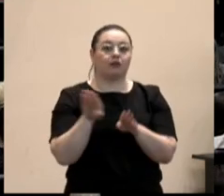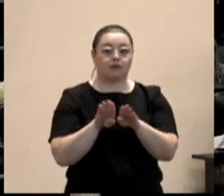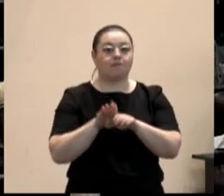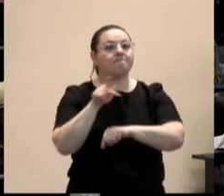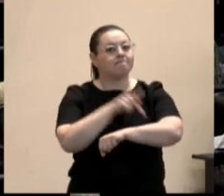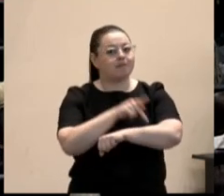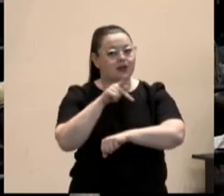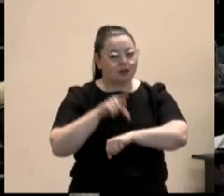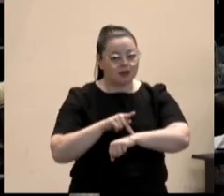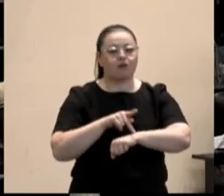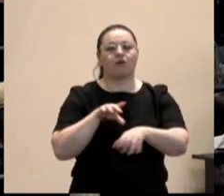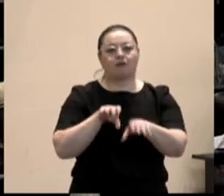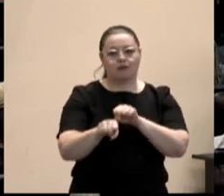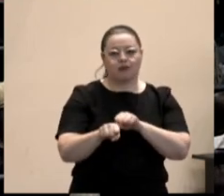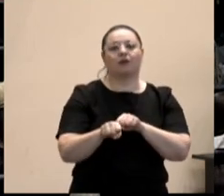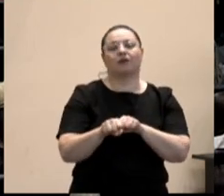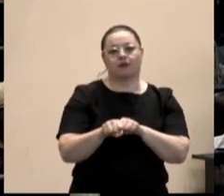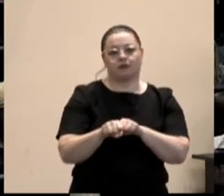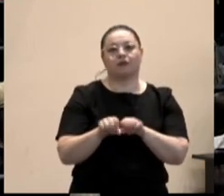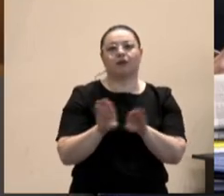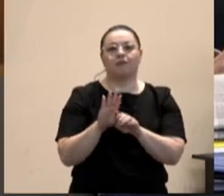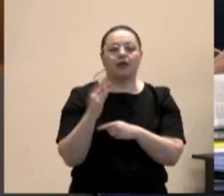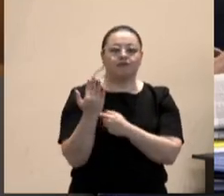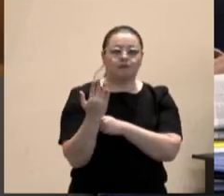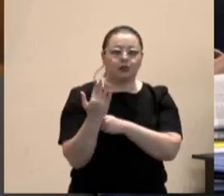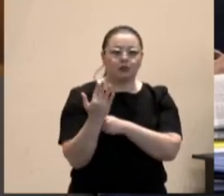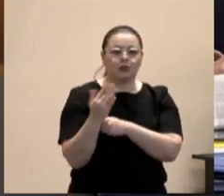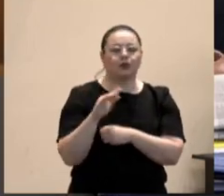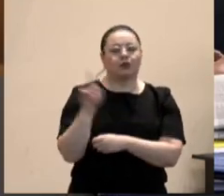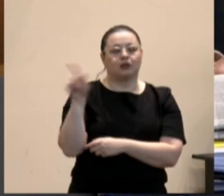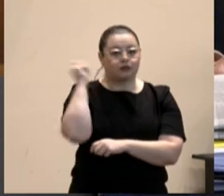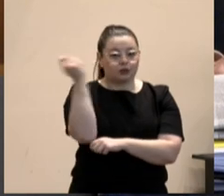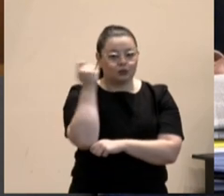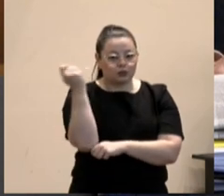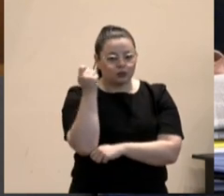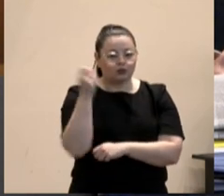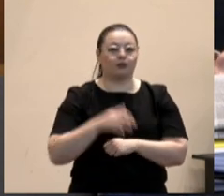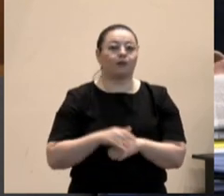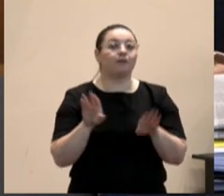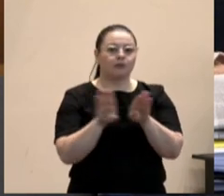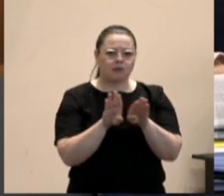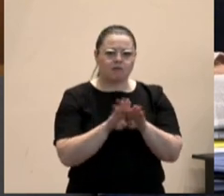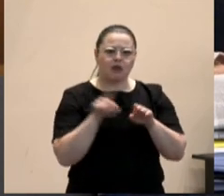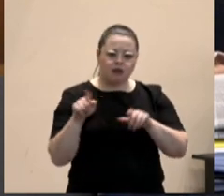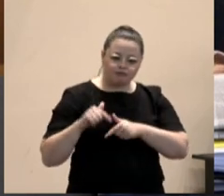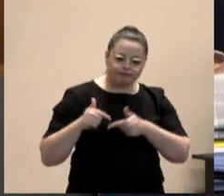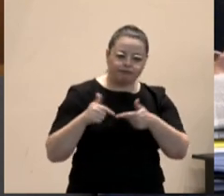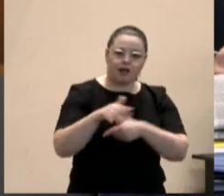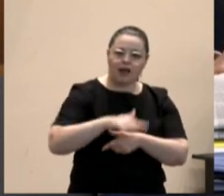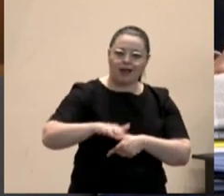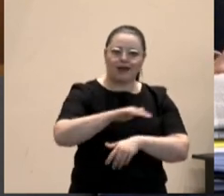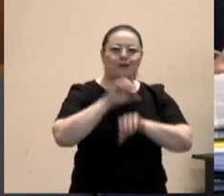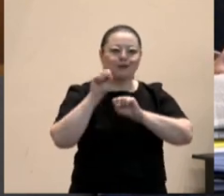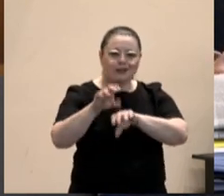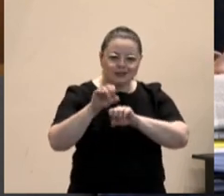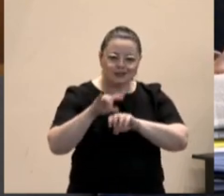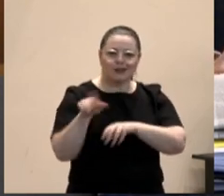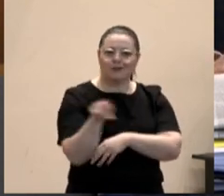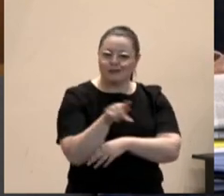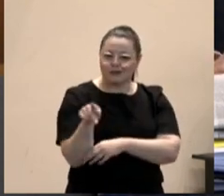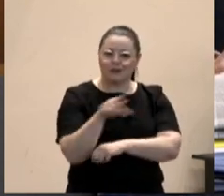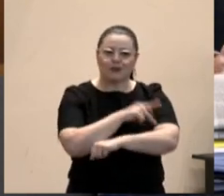pedagoga pela Universidade Federal do Rio Grande do Sul e também atua na área da educação, no curso de pedagogia e